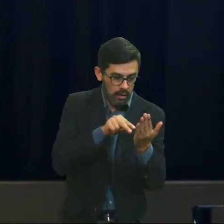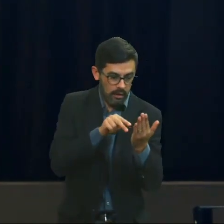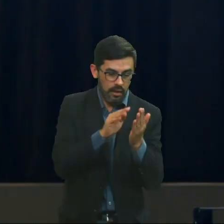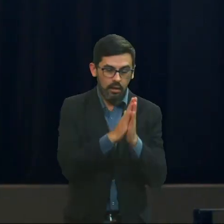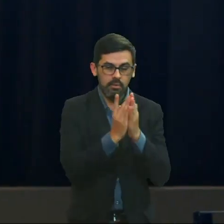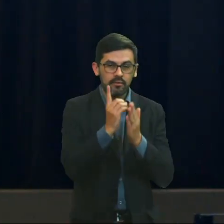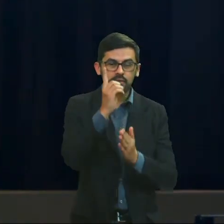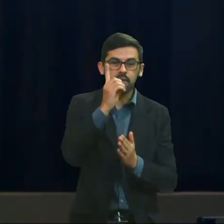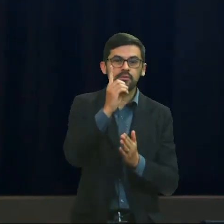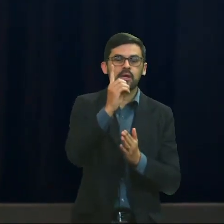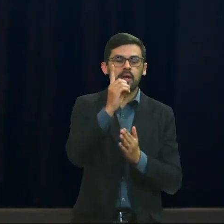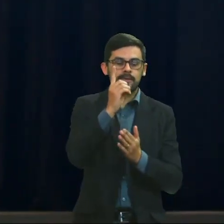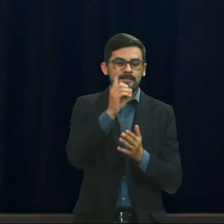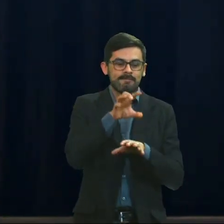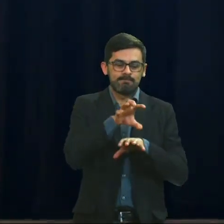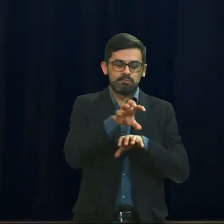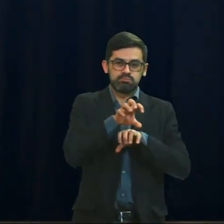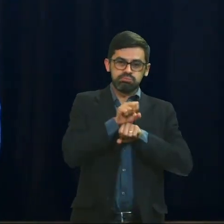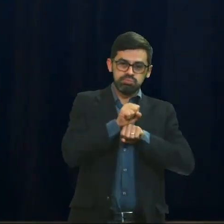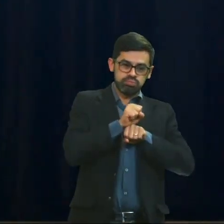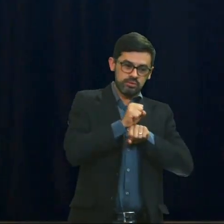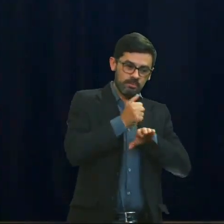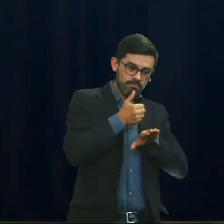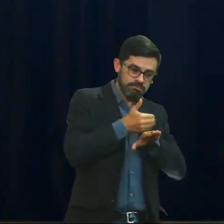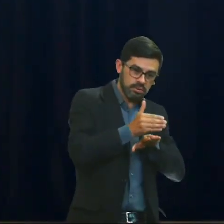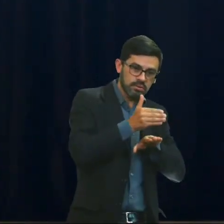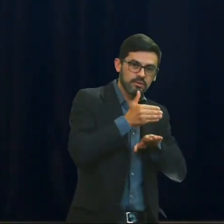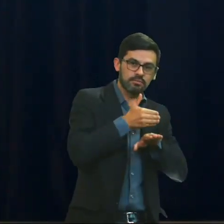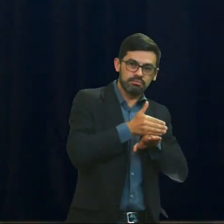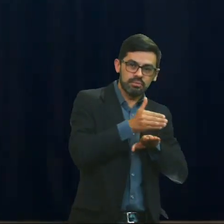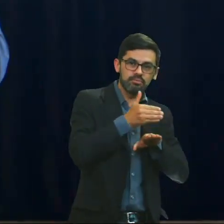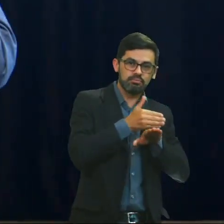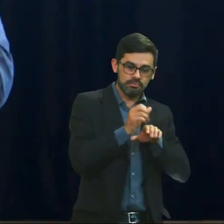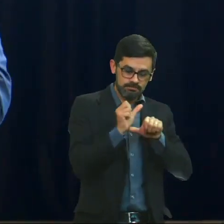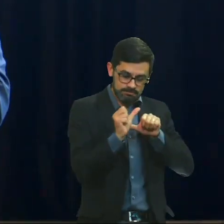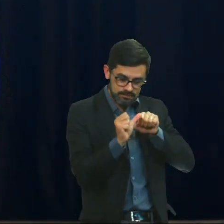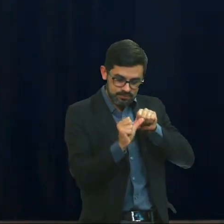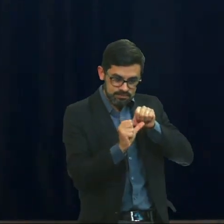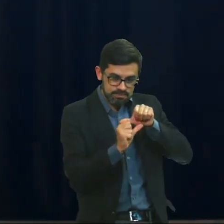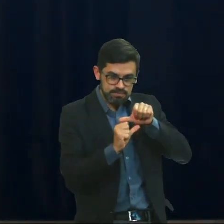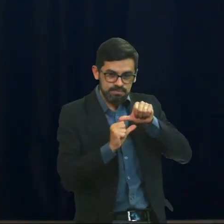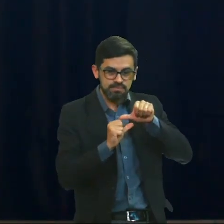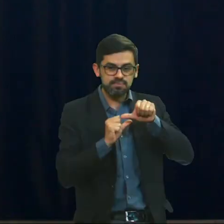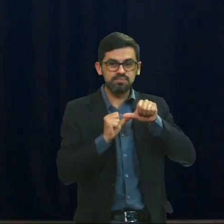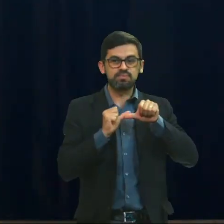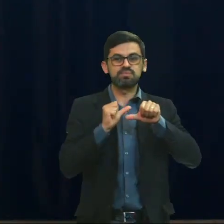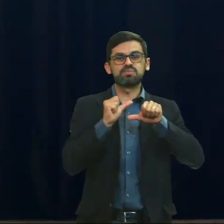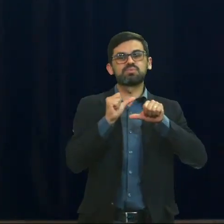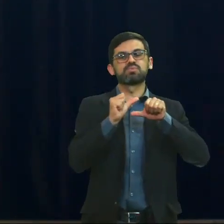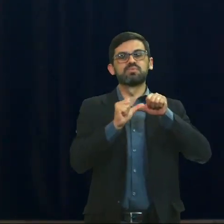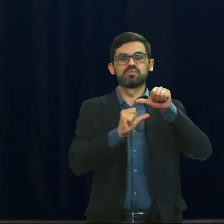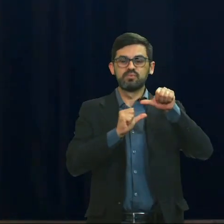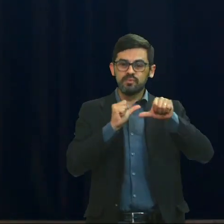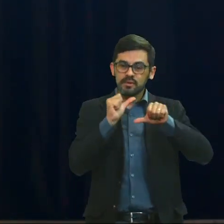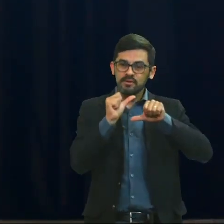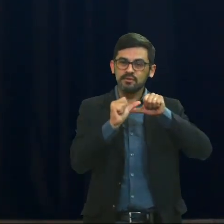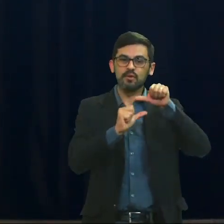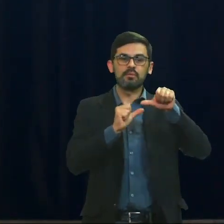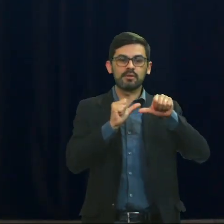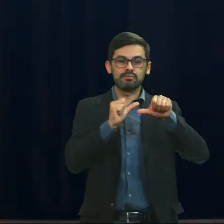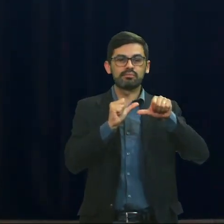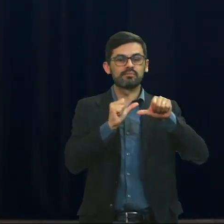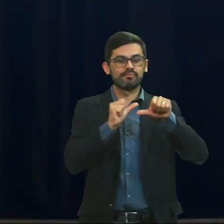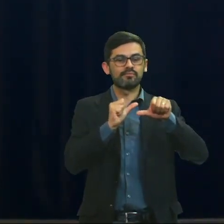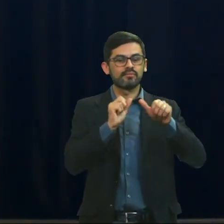palavra e deixa ela mostrar, e não fecha, e não vai embora, e aplica na vida,